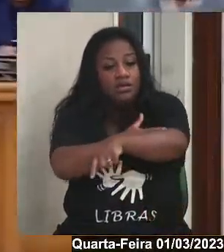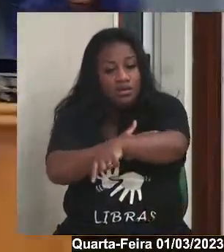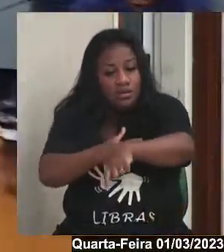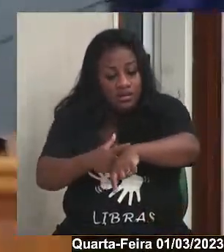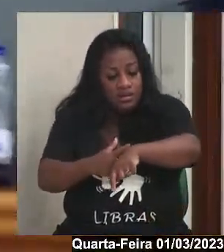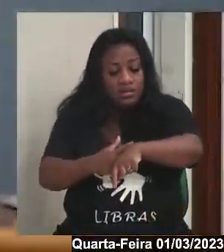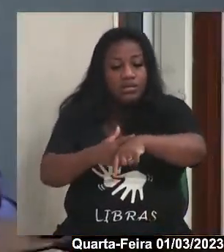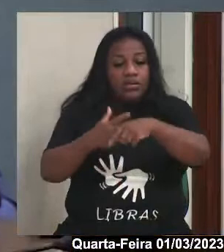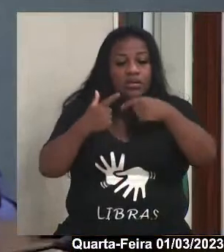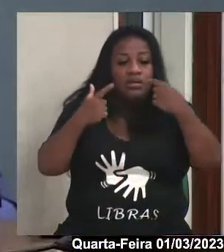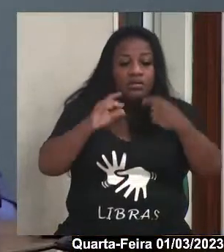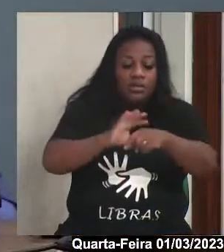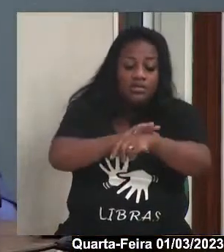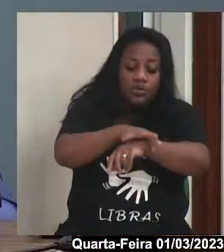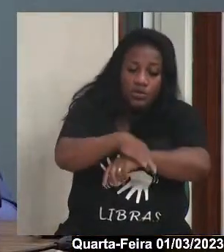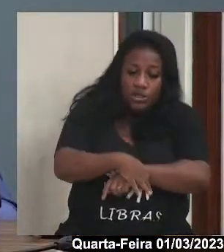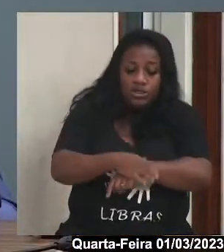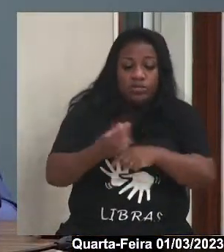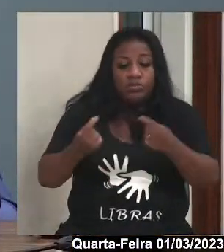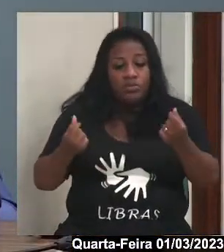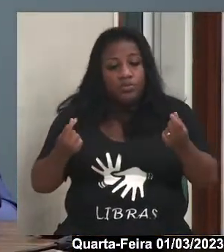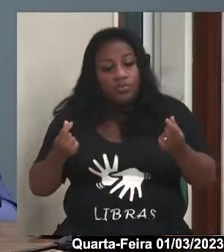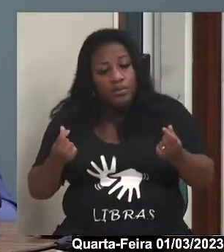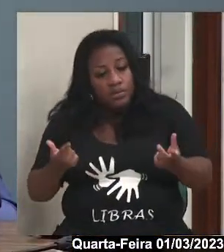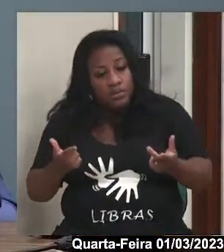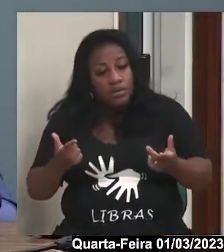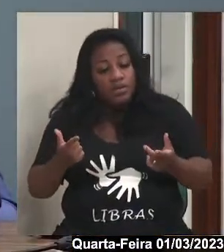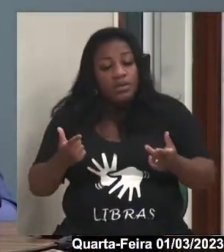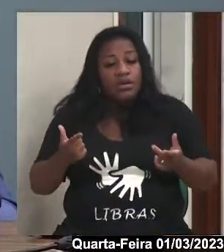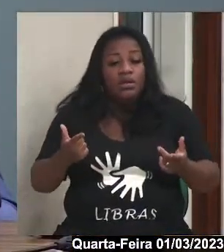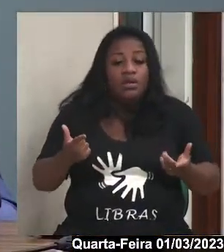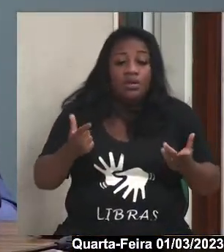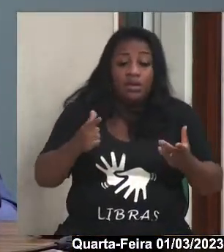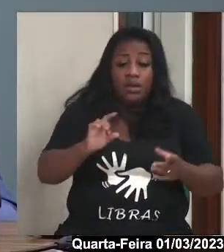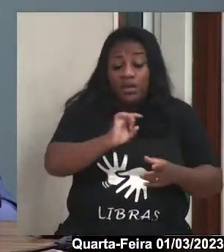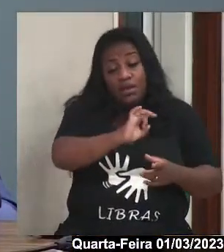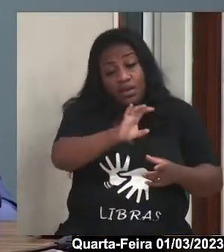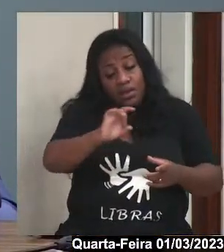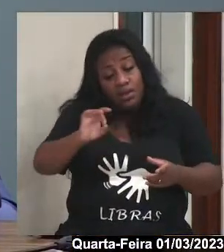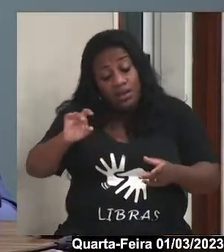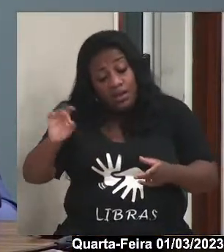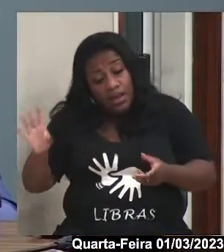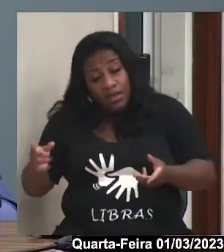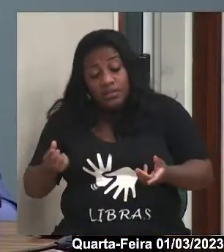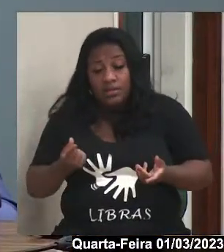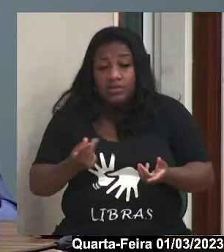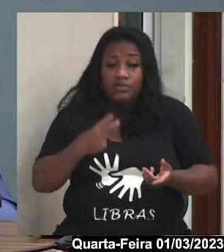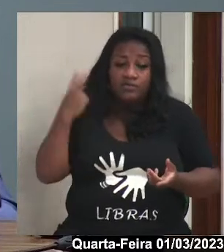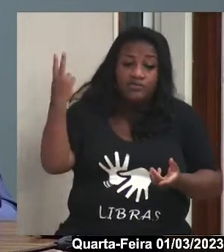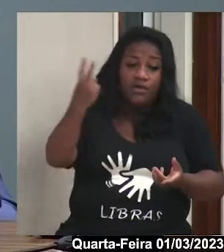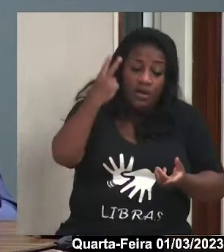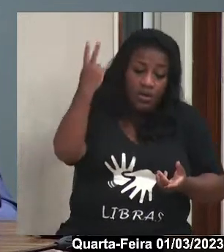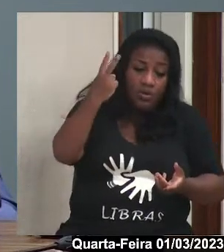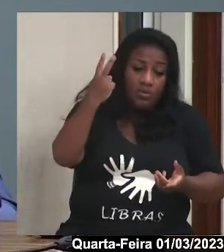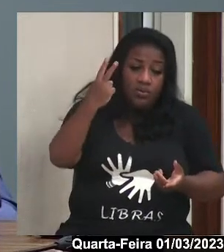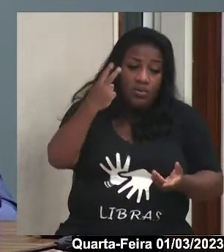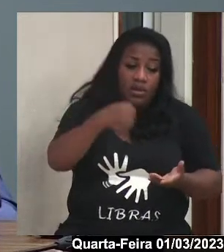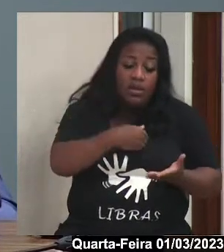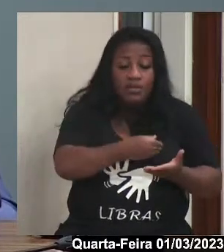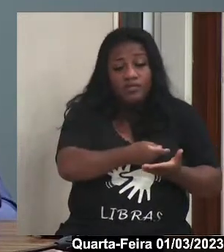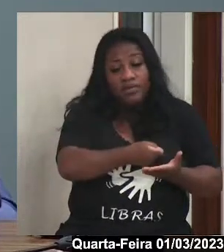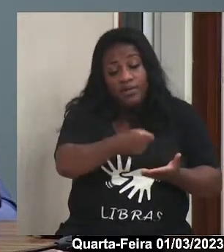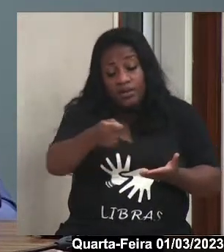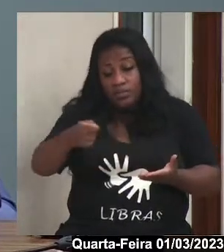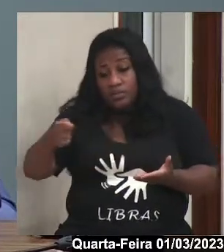da educação, o recurso da segurança pública é da segurança pública e o recurso do turismo é do turismo. É claro que o vereador não fica feliz